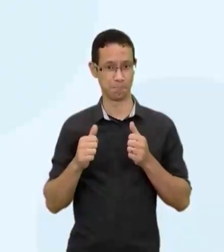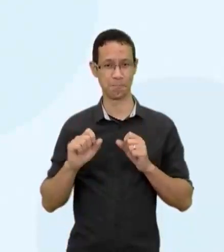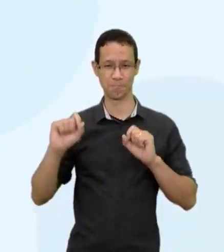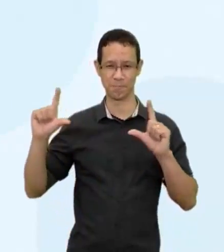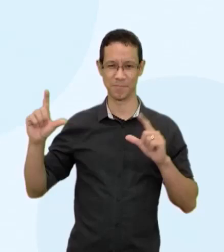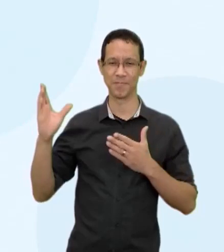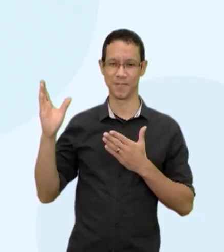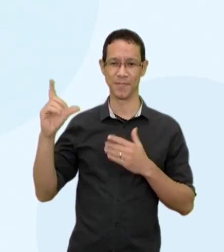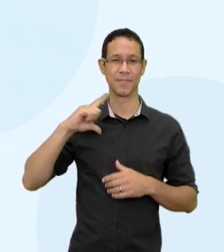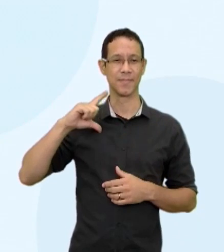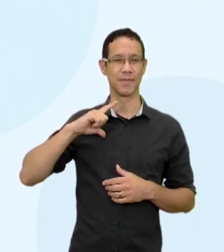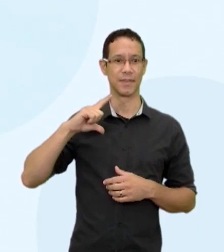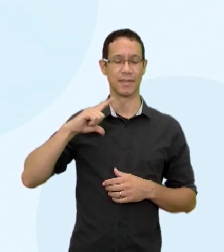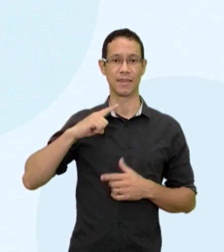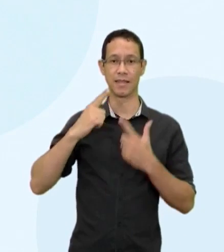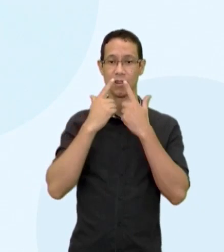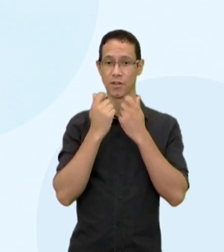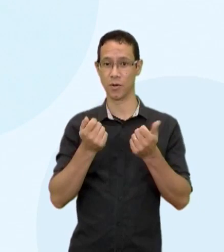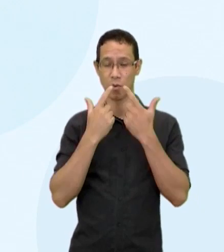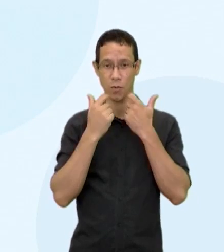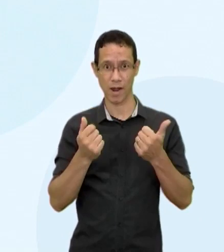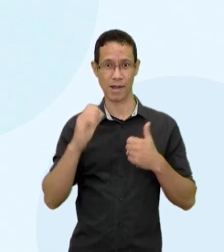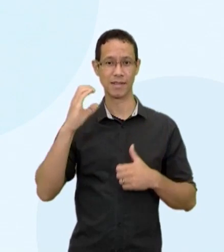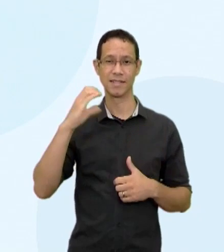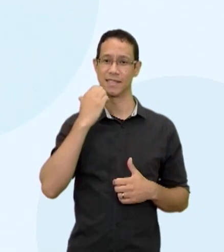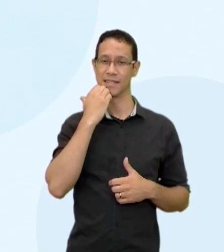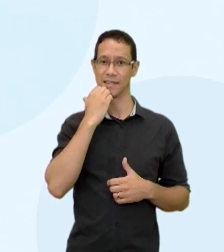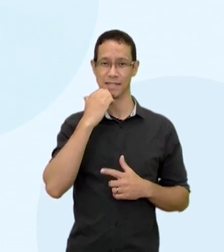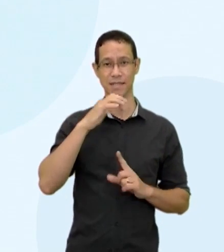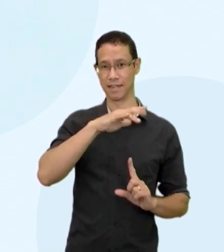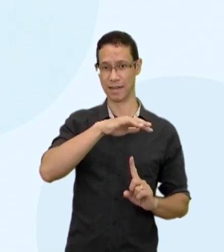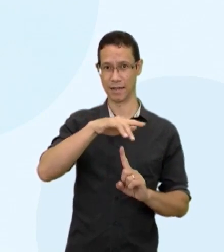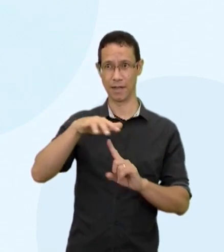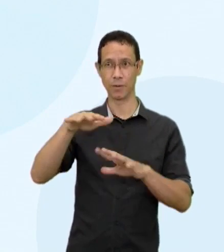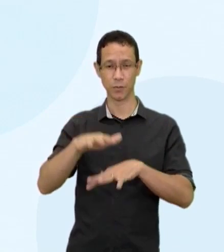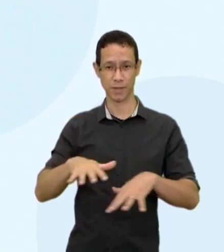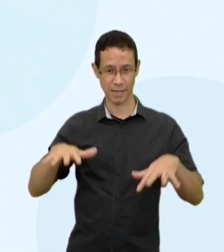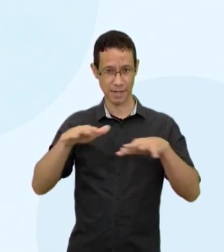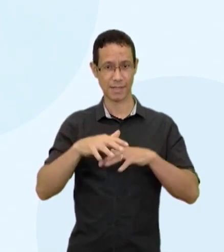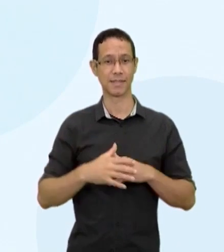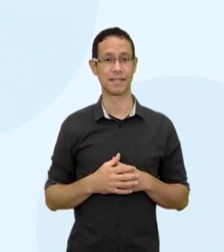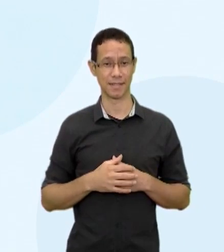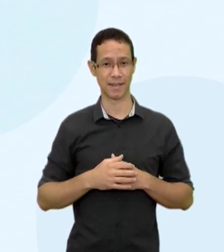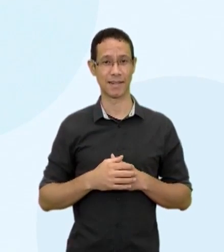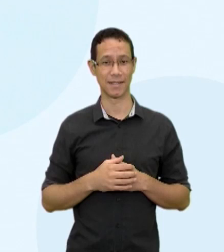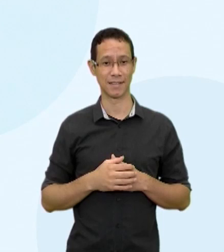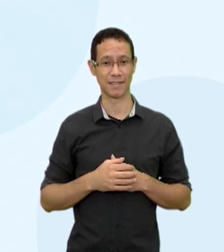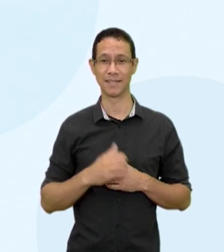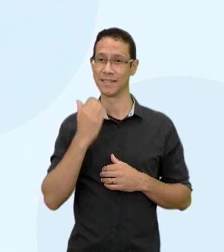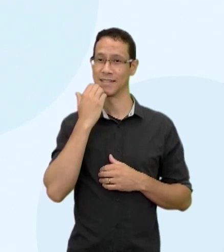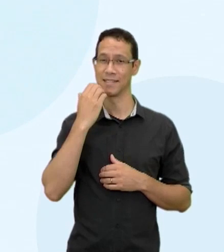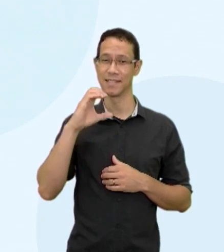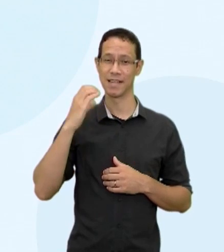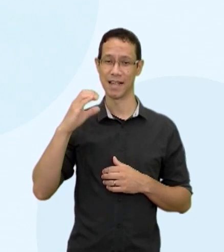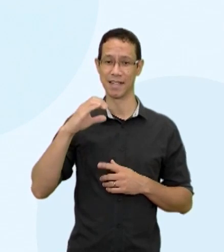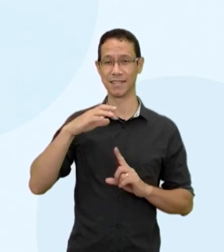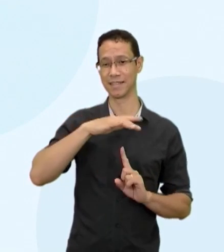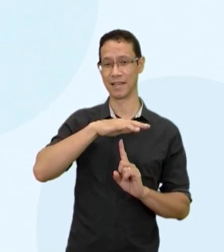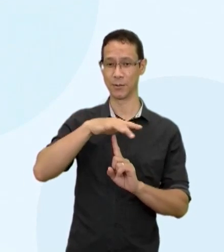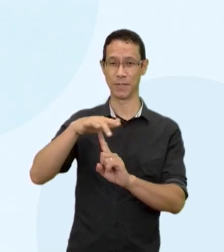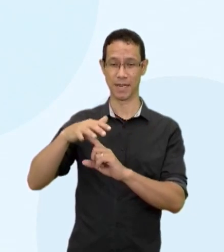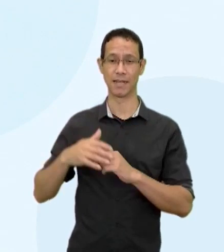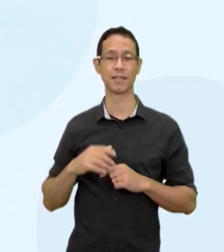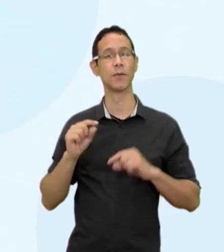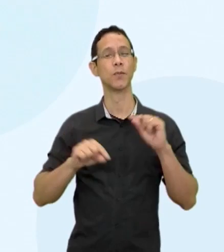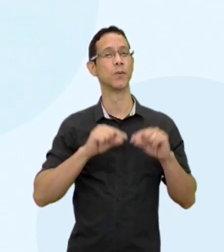temos linguagens e ciências da natureza. Isso aí, eita! Ciências da natureza,